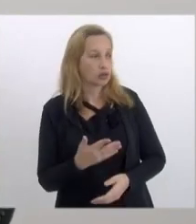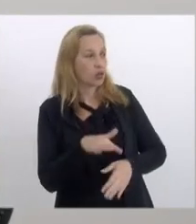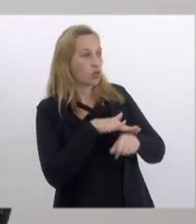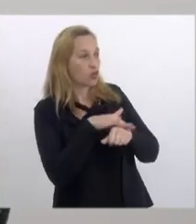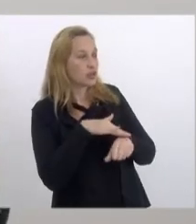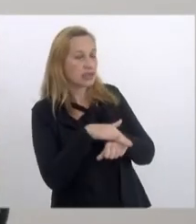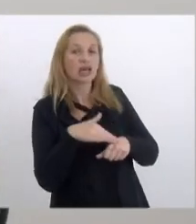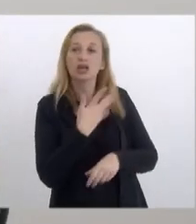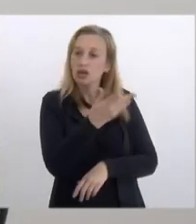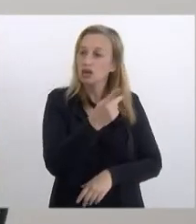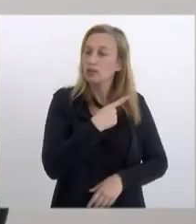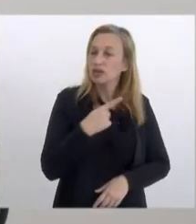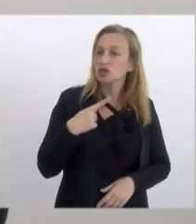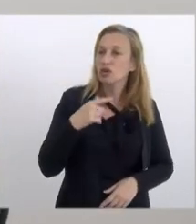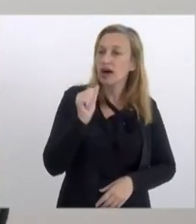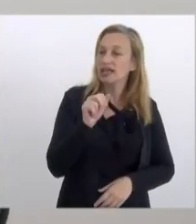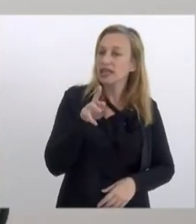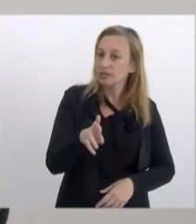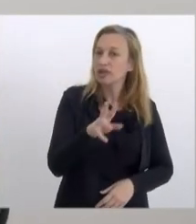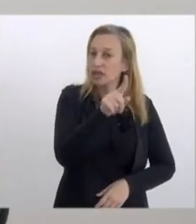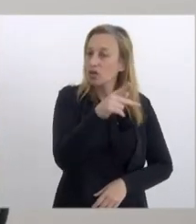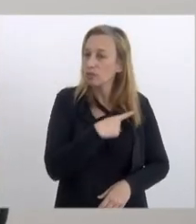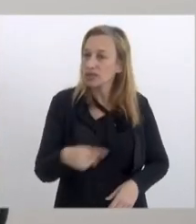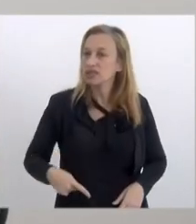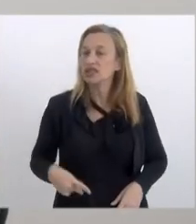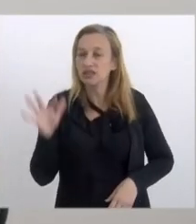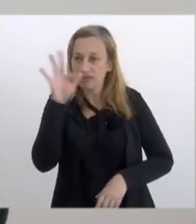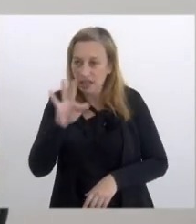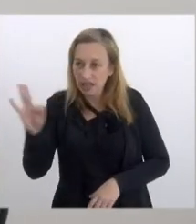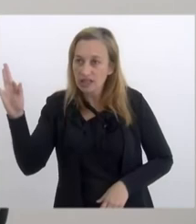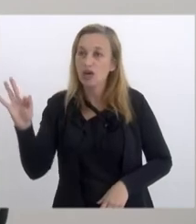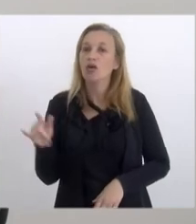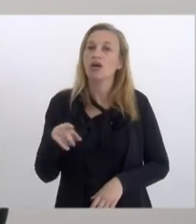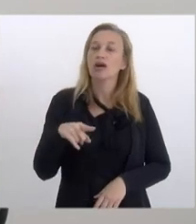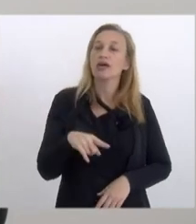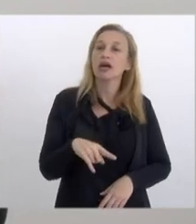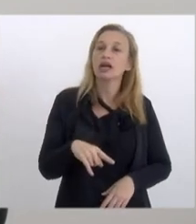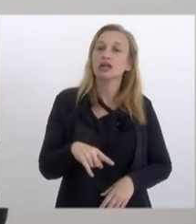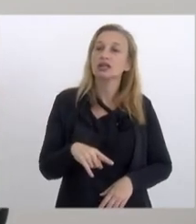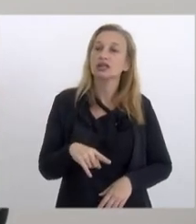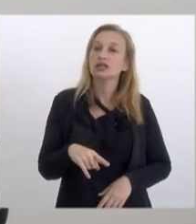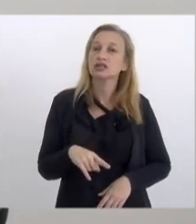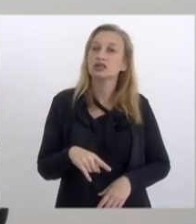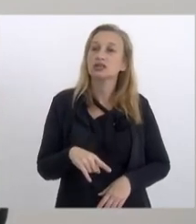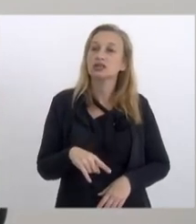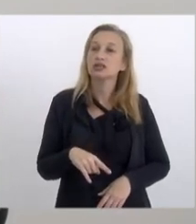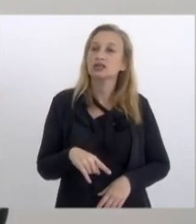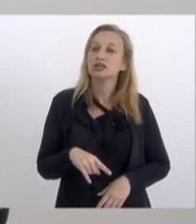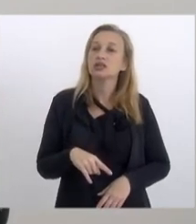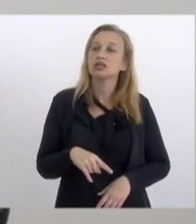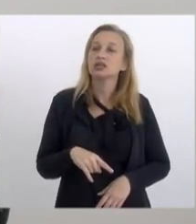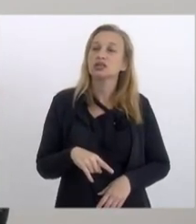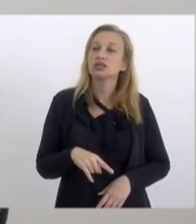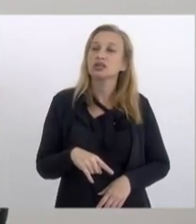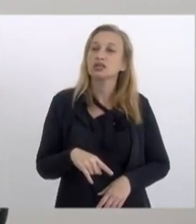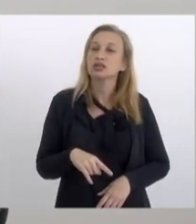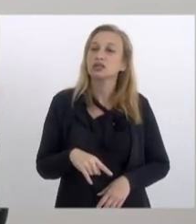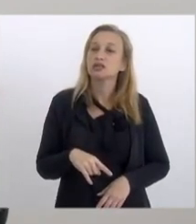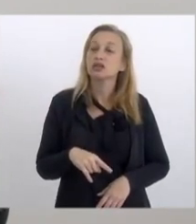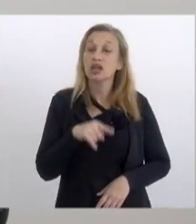conversei com o pastor Ademir, que ele é o presidente da federação, ele fez até um gesto